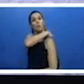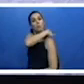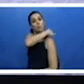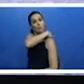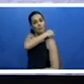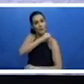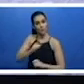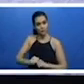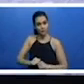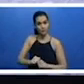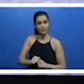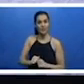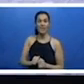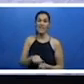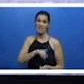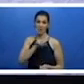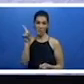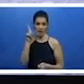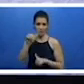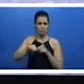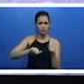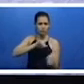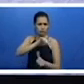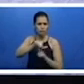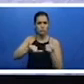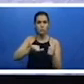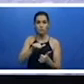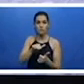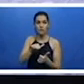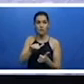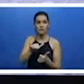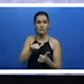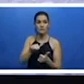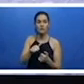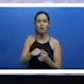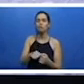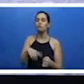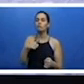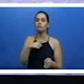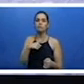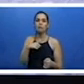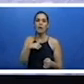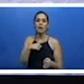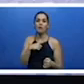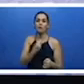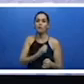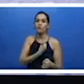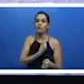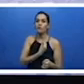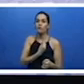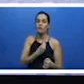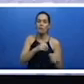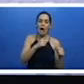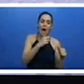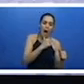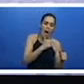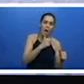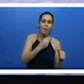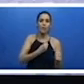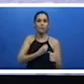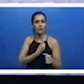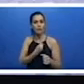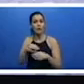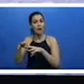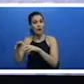pele. Então, essas modificações, vida em dois ambientes, que leva o nome desse tipo de